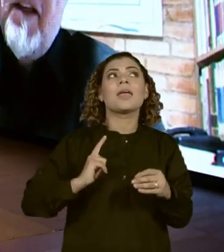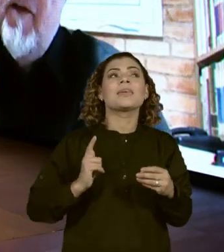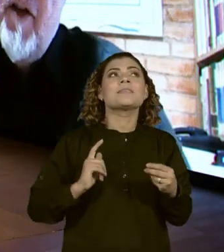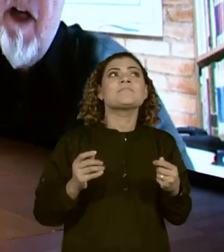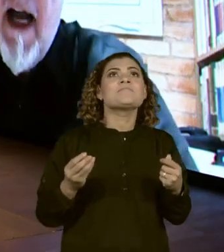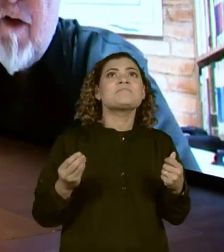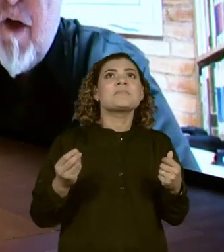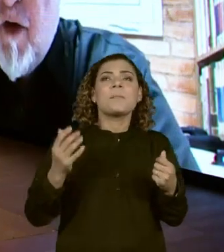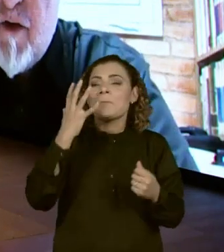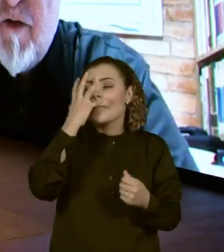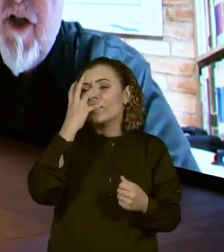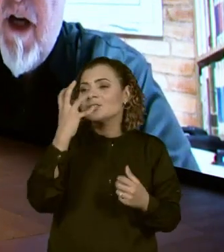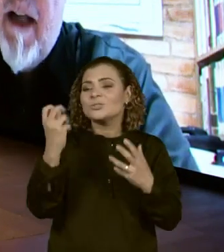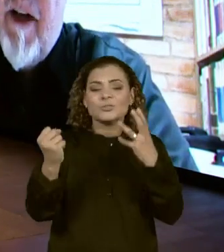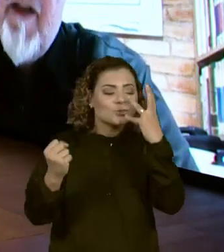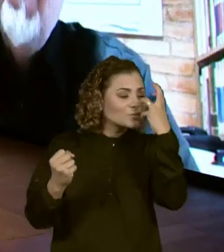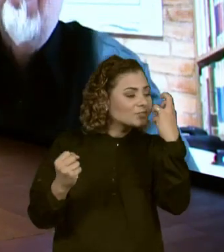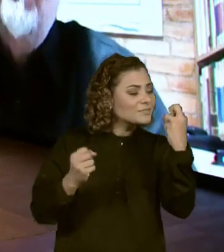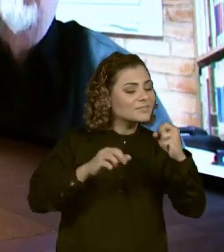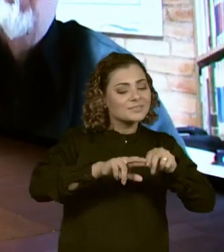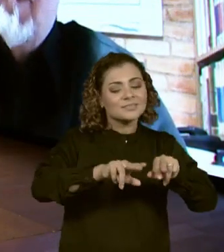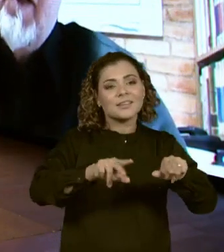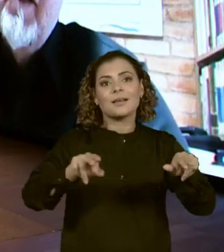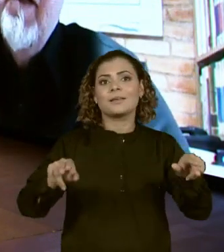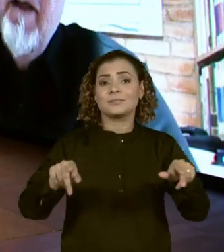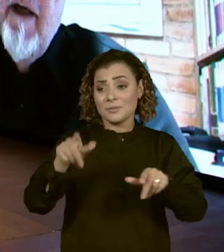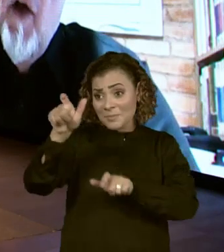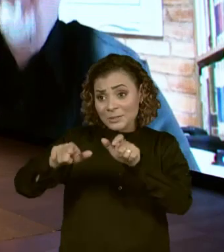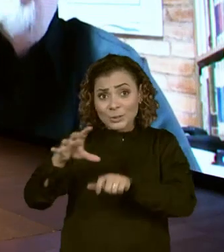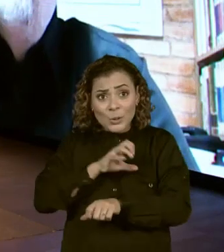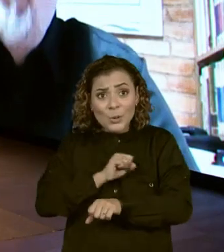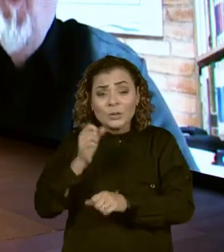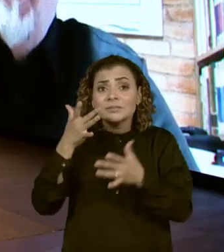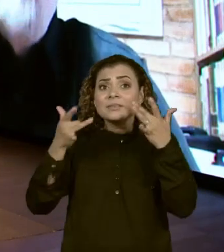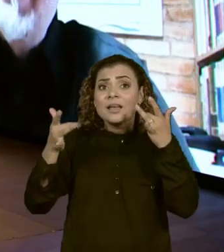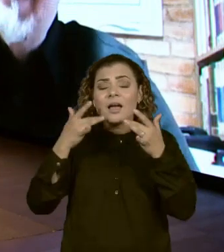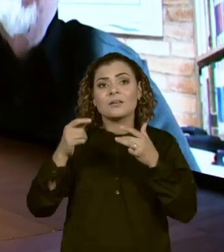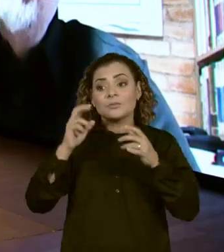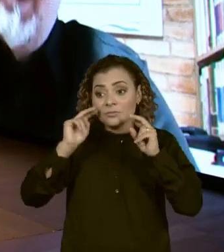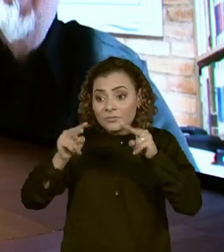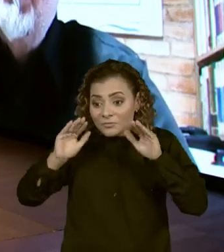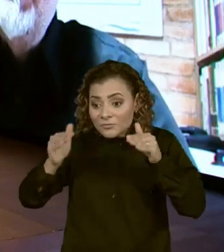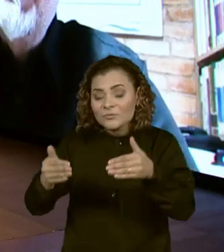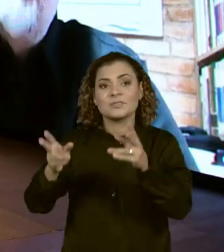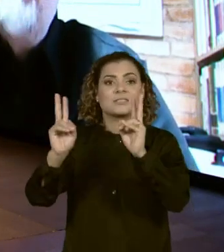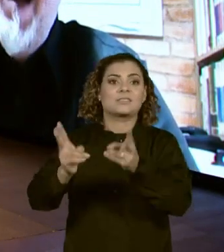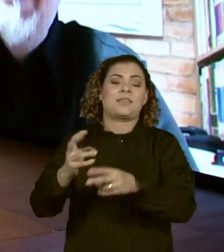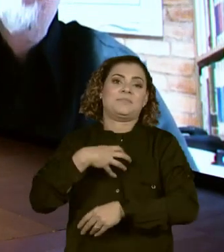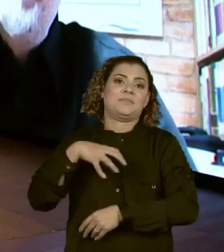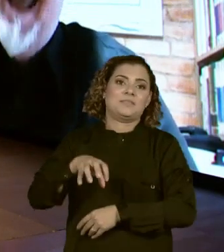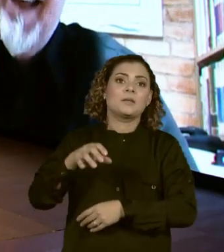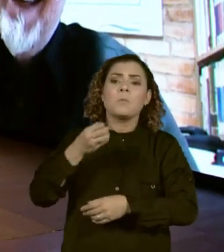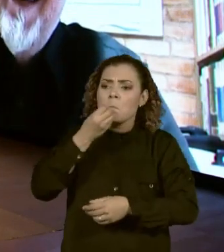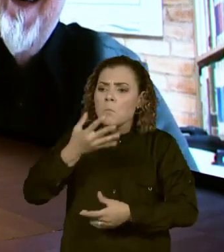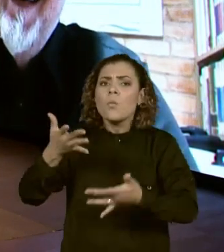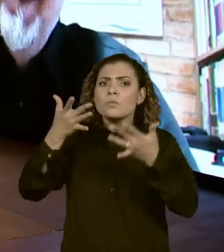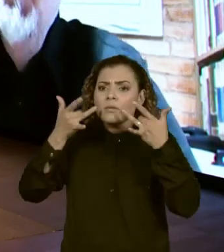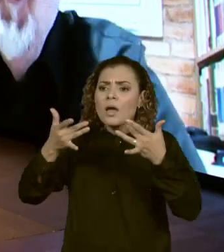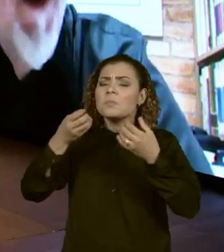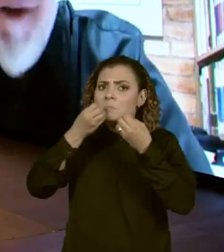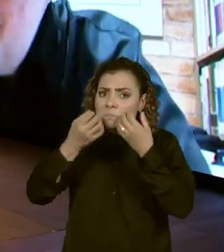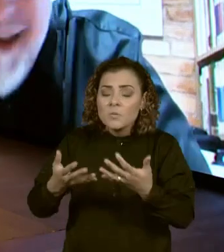minissérie, daqui a pouquinho, mas é um trabalho, né? Agora, o teatro, ele envolve